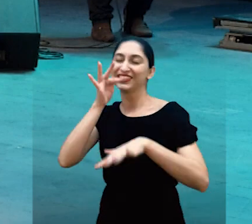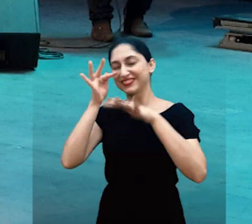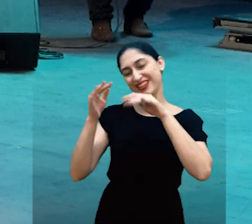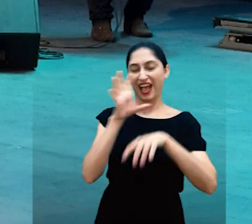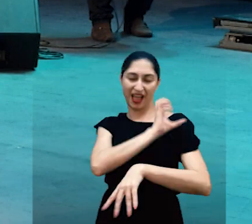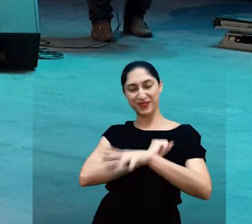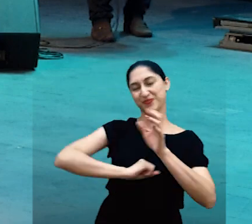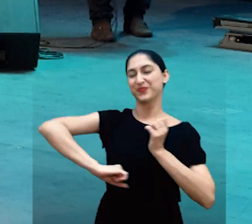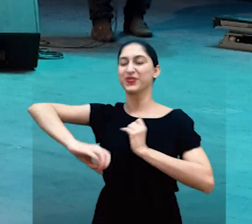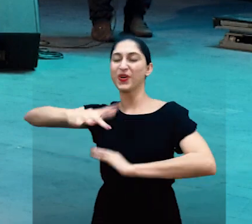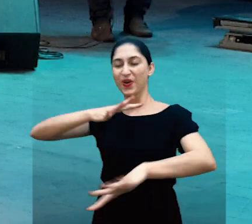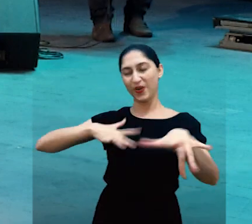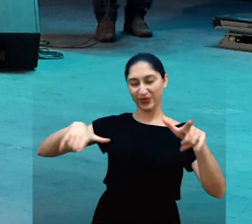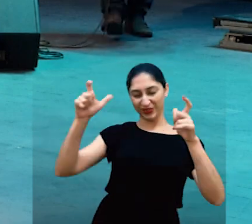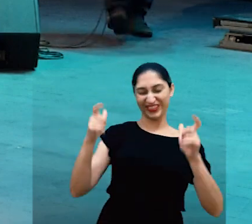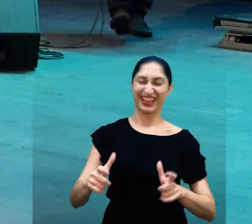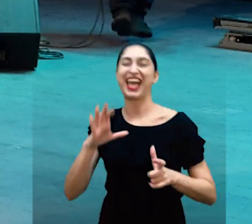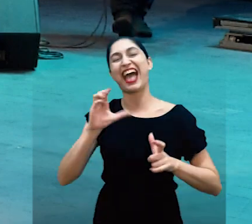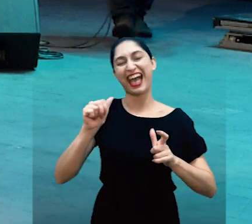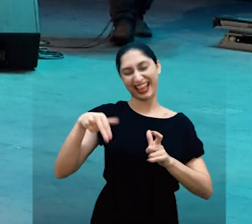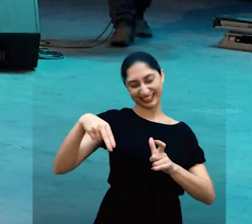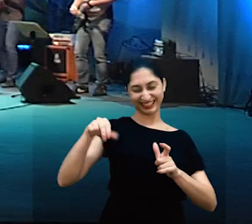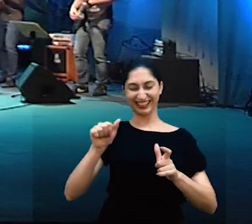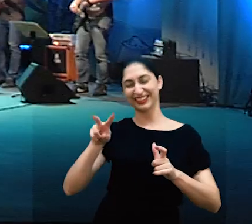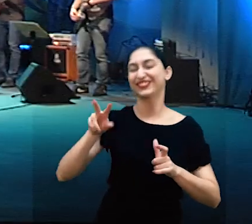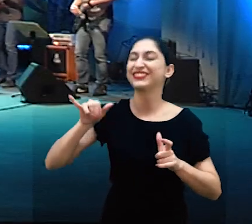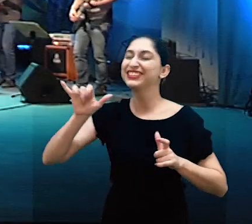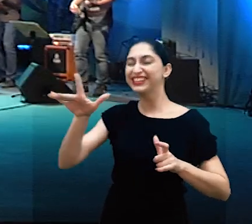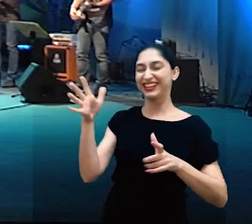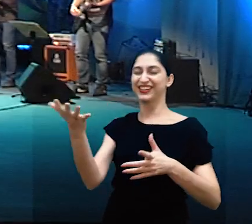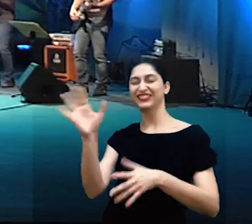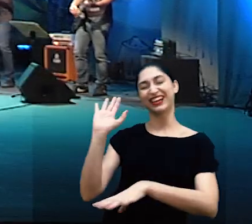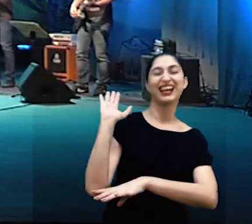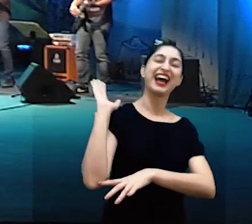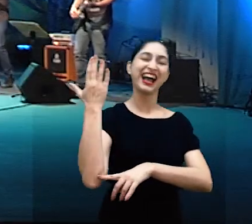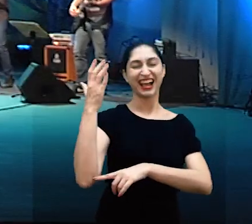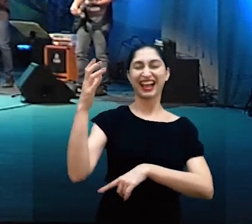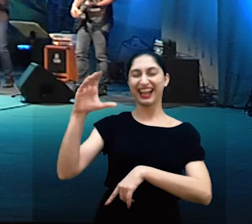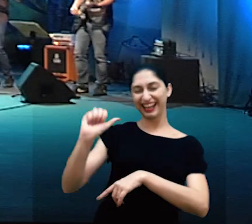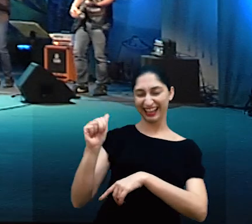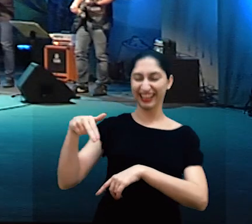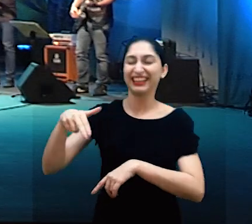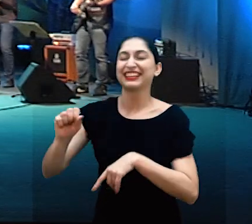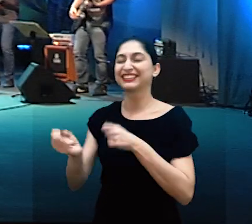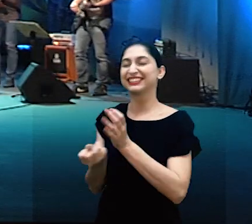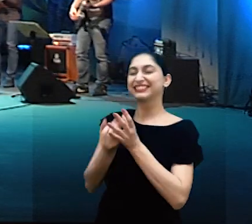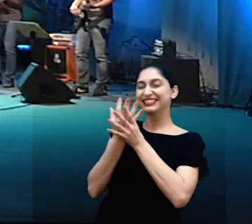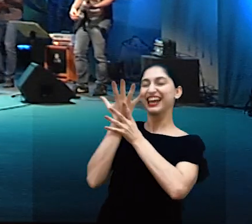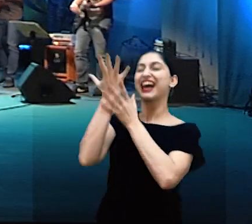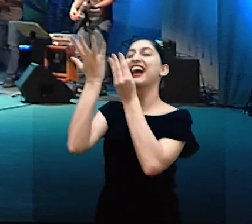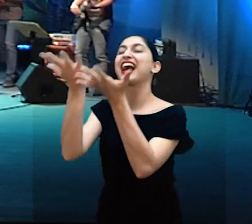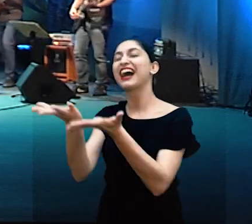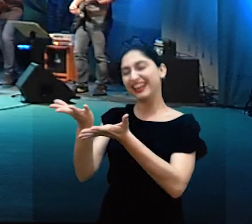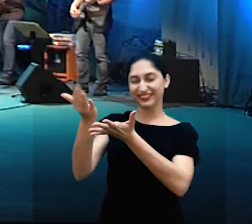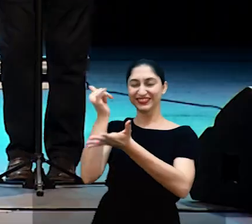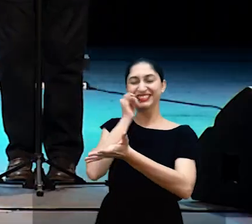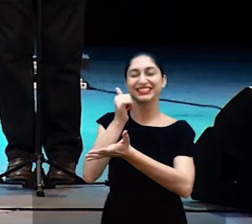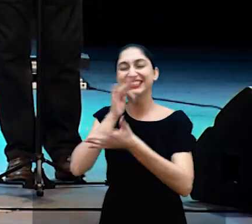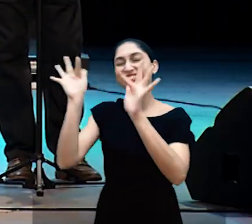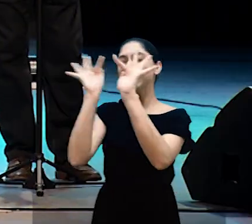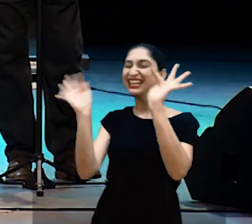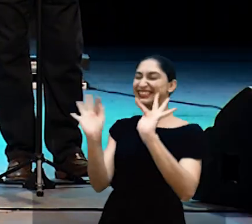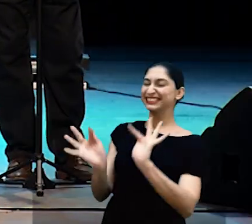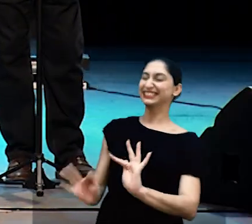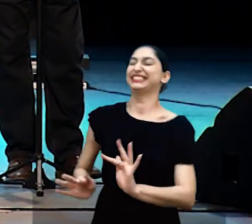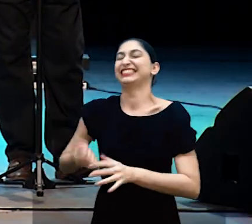na musa do meu amor dentro do canavial. Ô canacaiana, quer se levar pra ela?